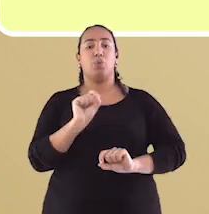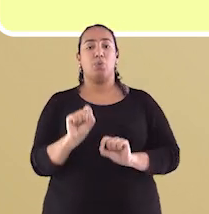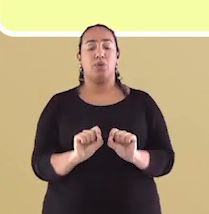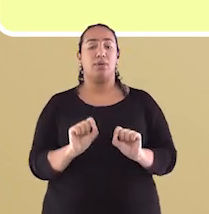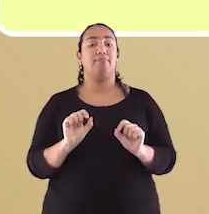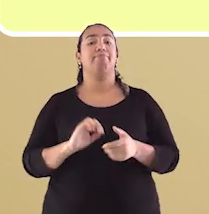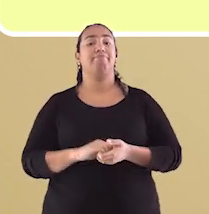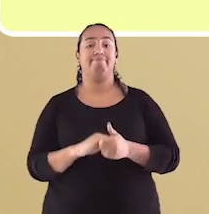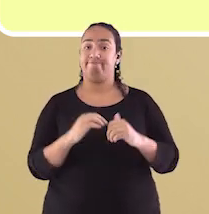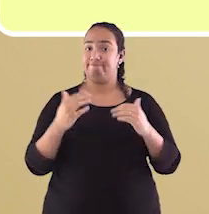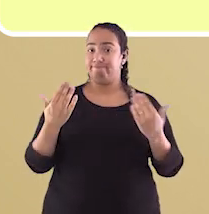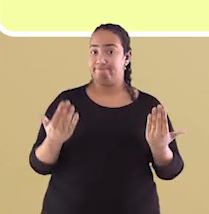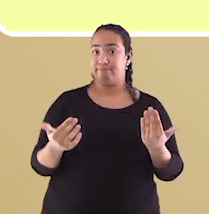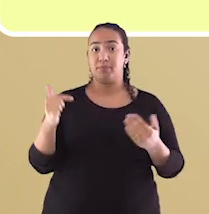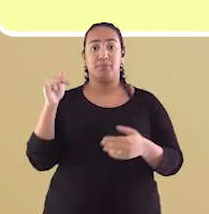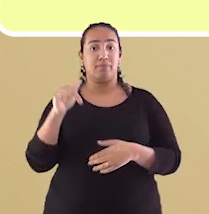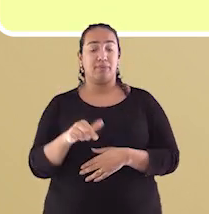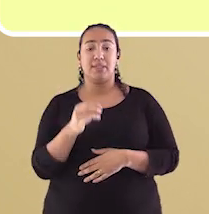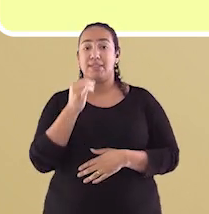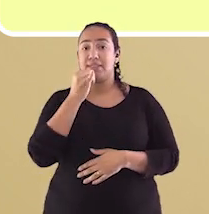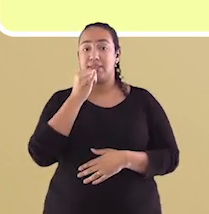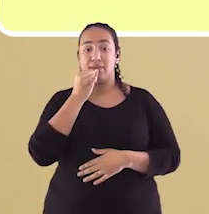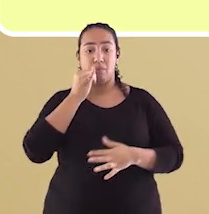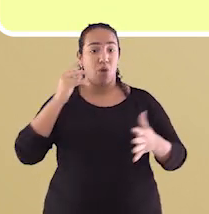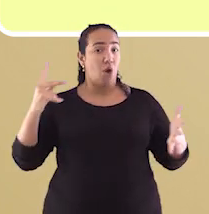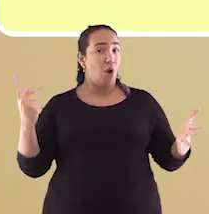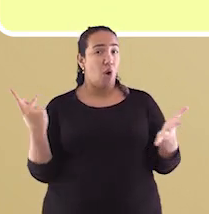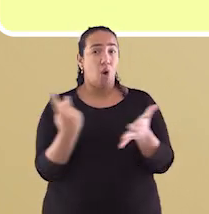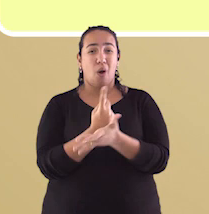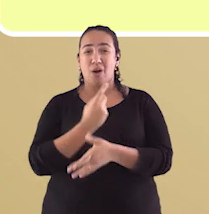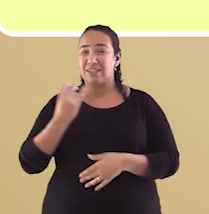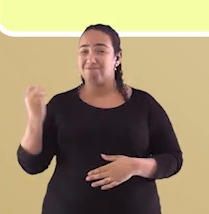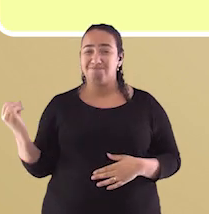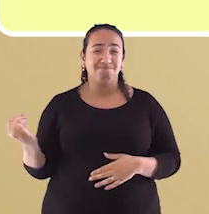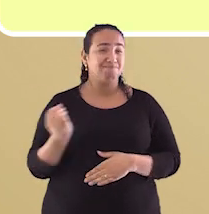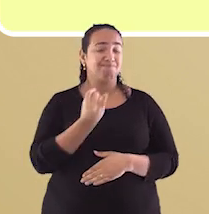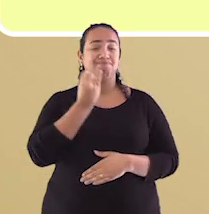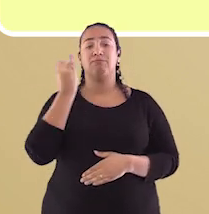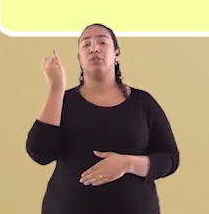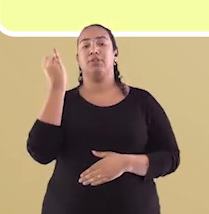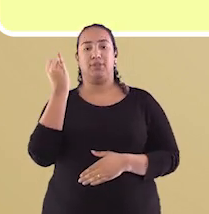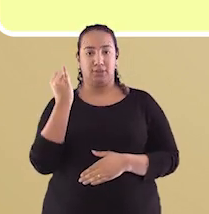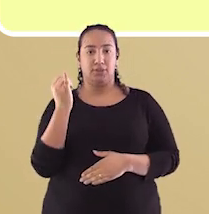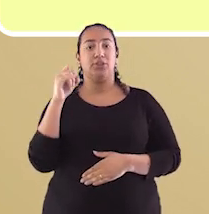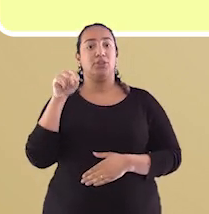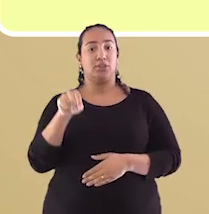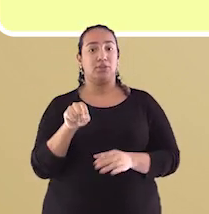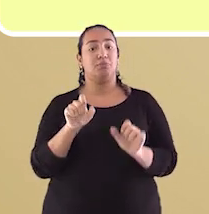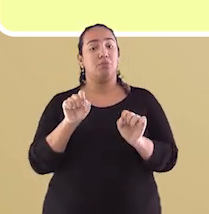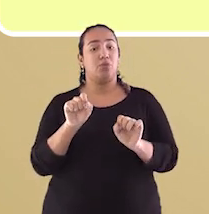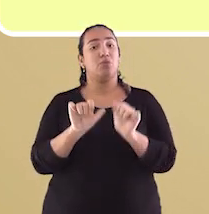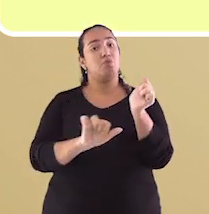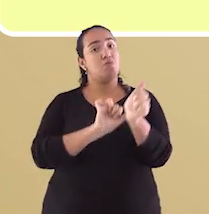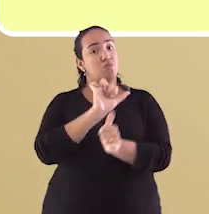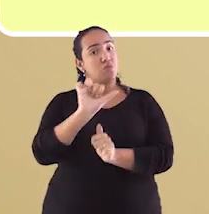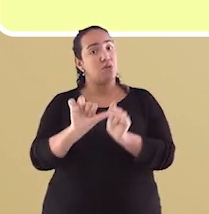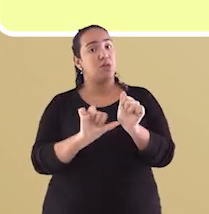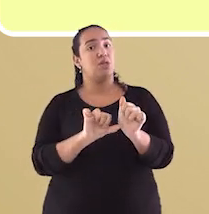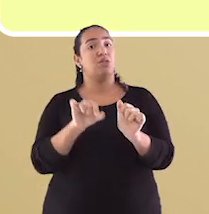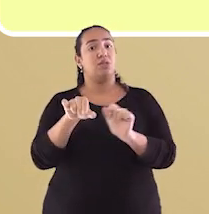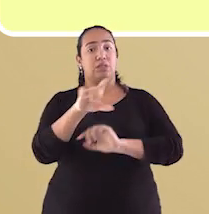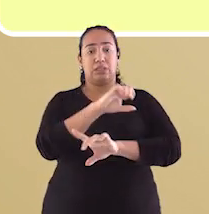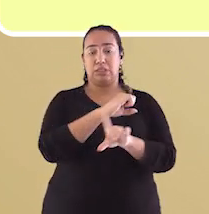são acontecimentos de grande importância que, de certa forma, mudaram a